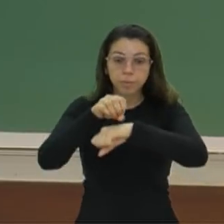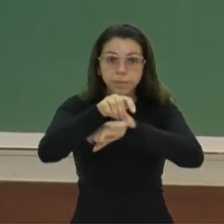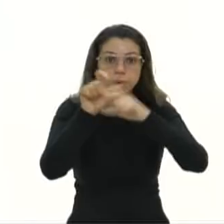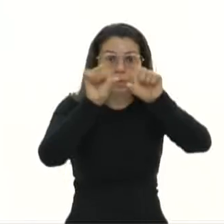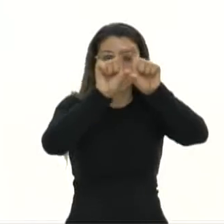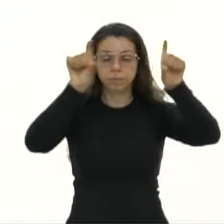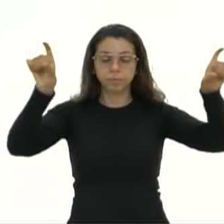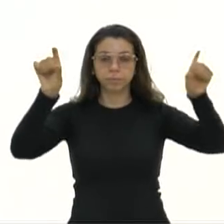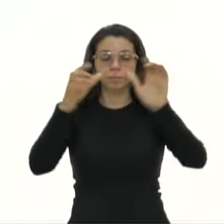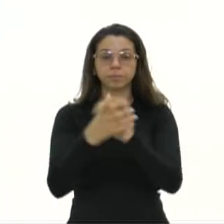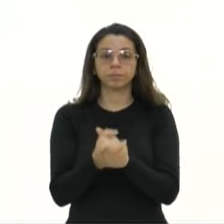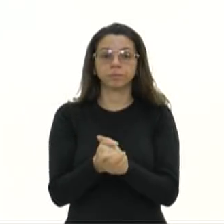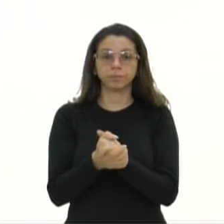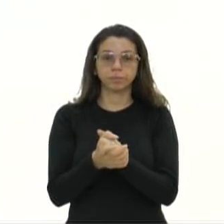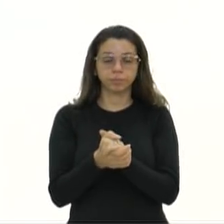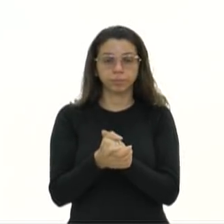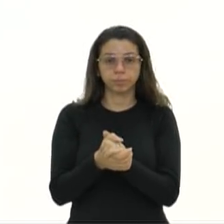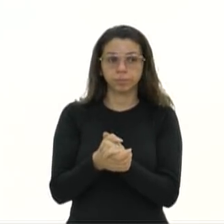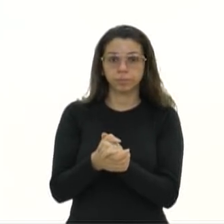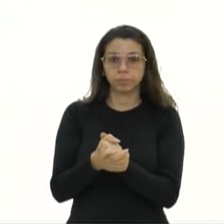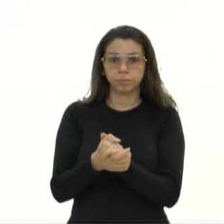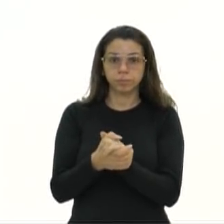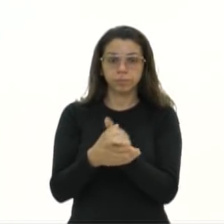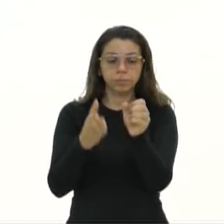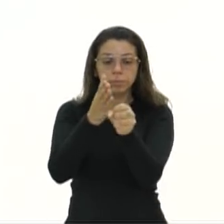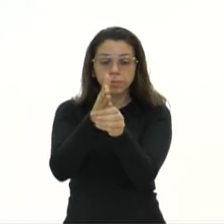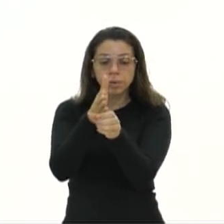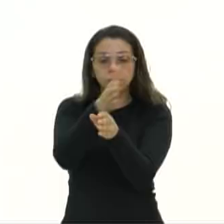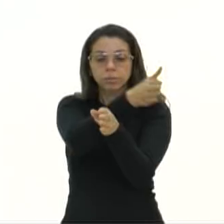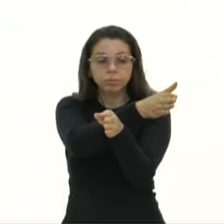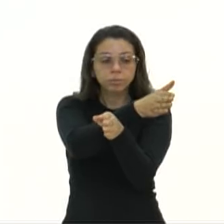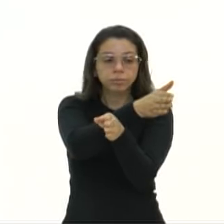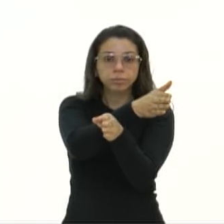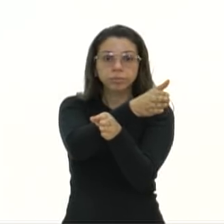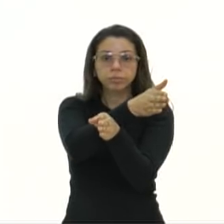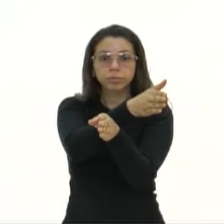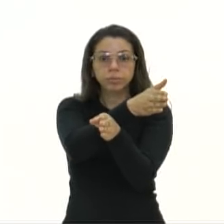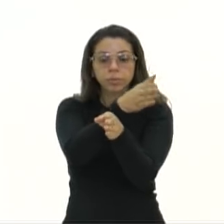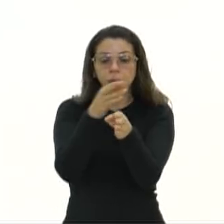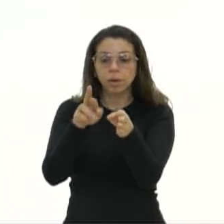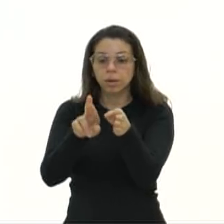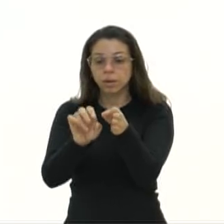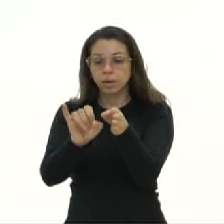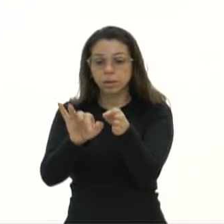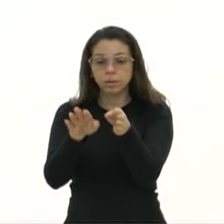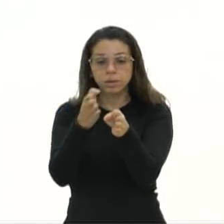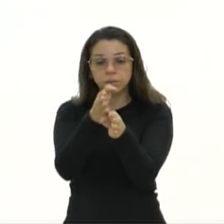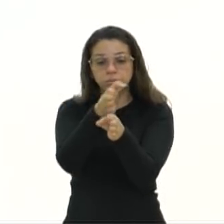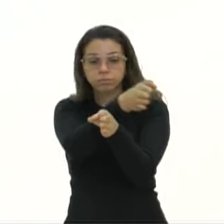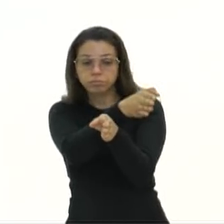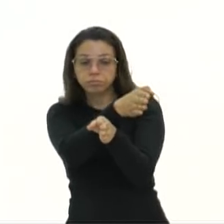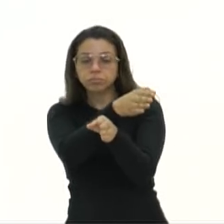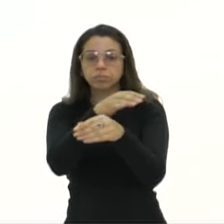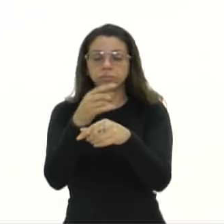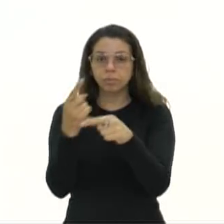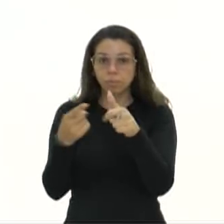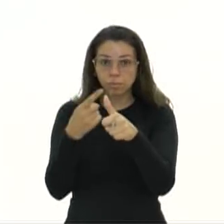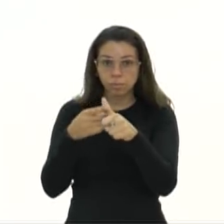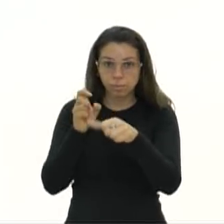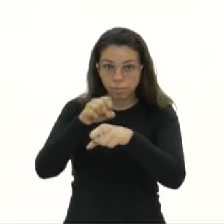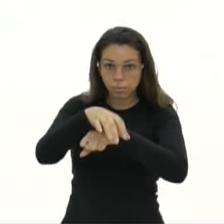imagem se forma na frente da retina, ou seja, antes dela. Primeira dica. Olha a